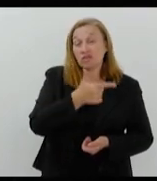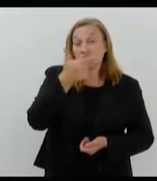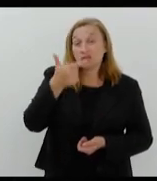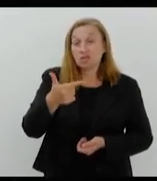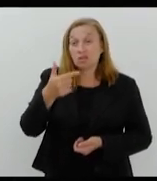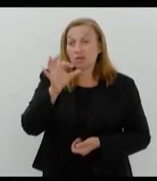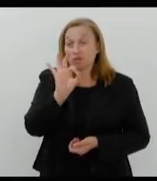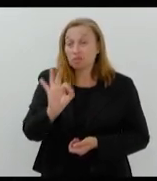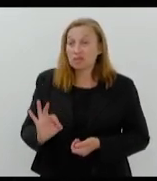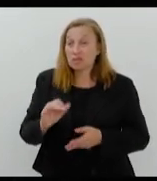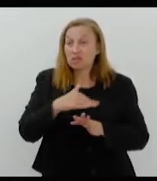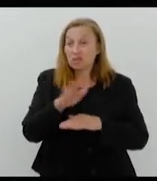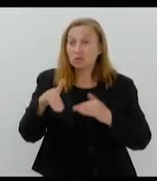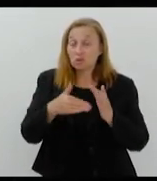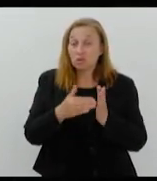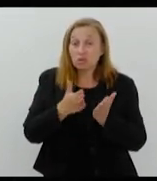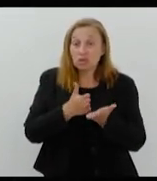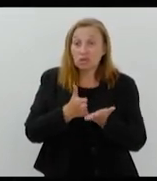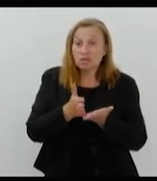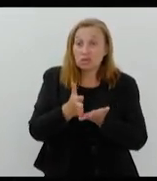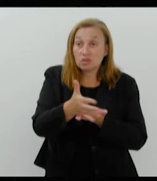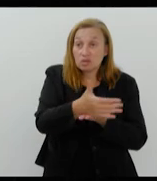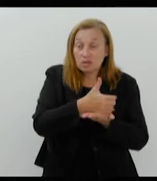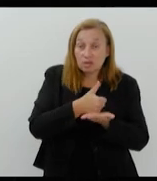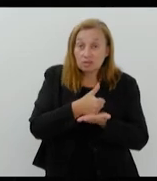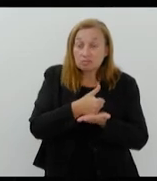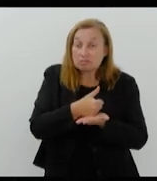22% de todas as receitas.